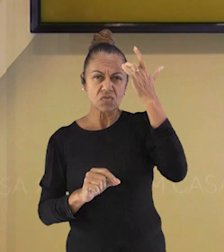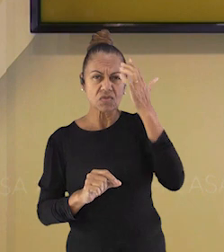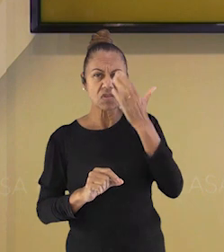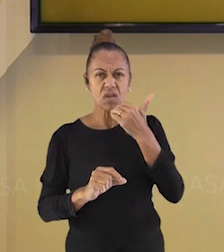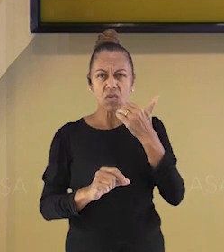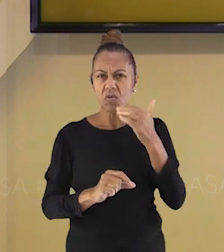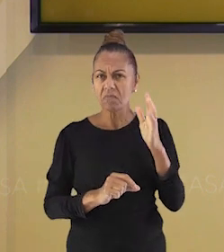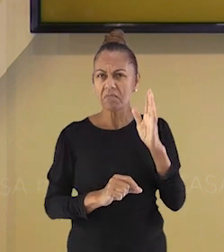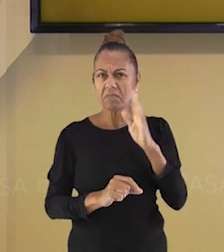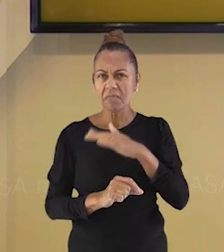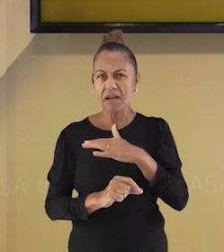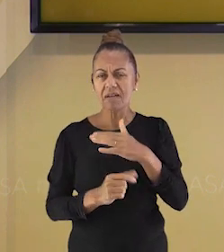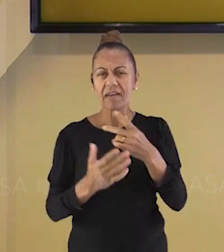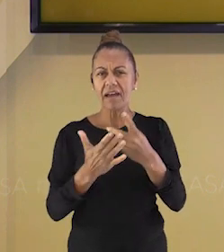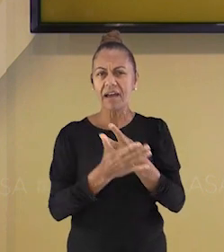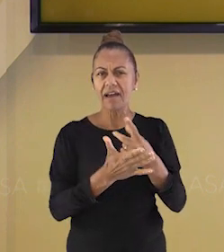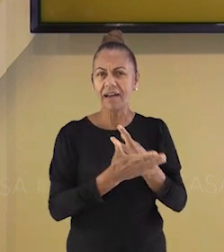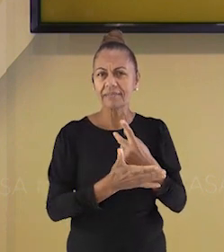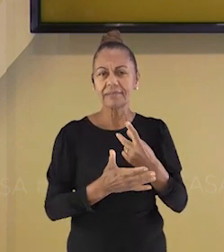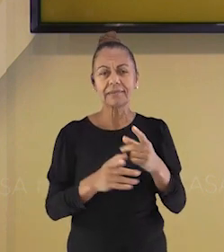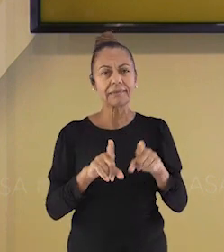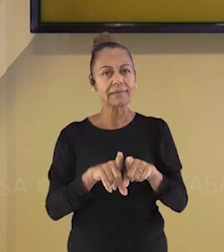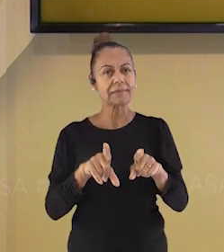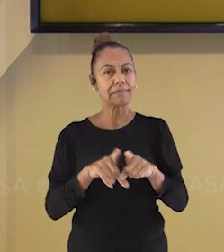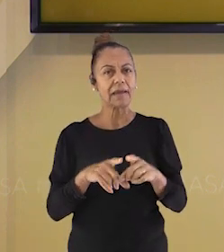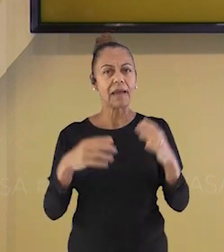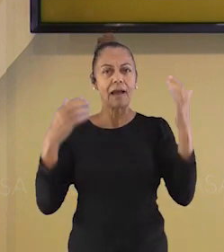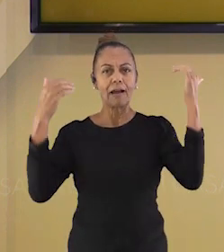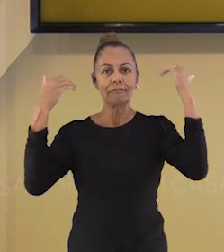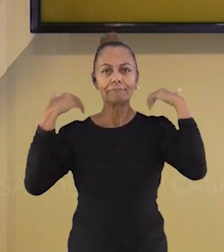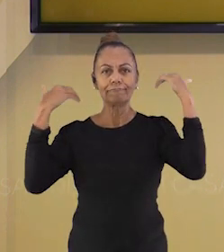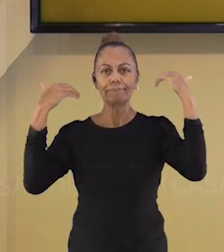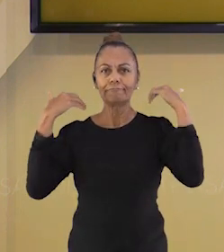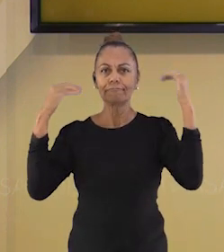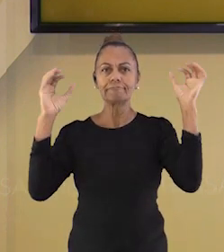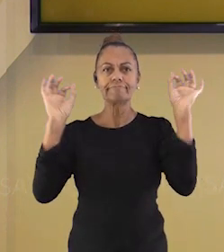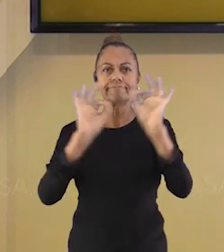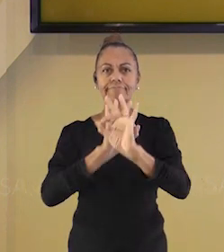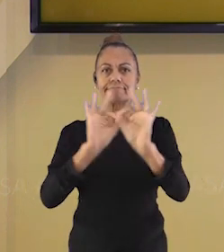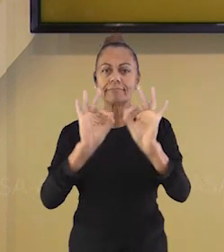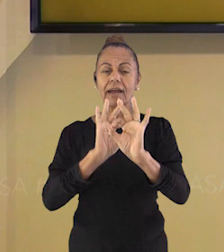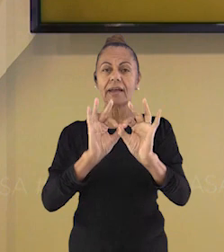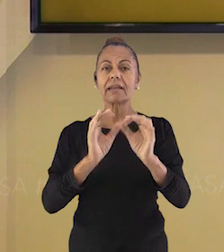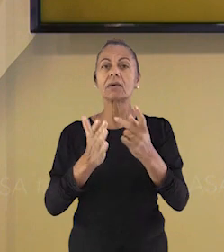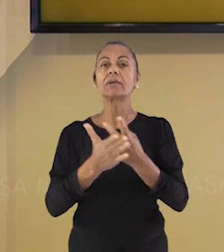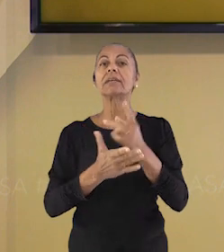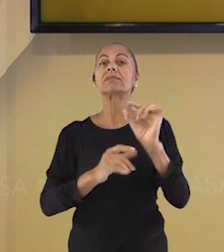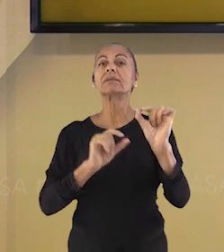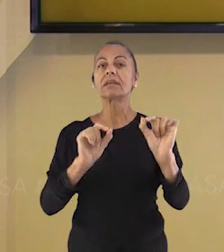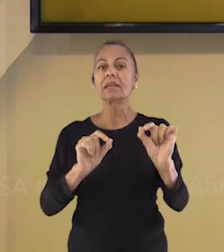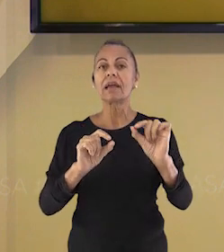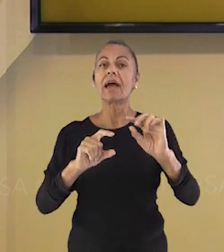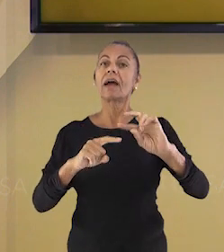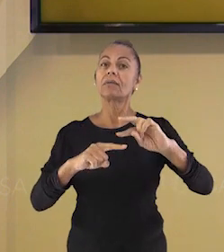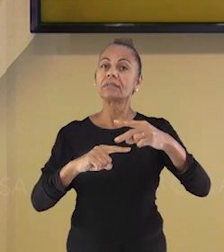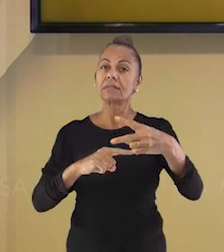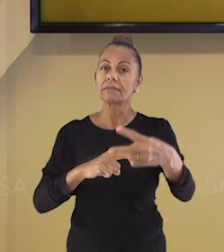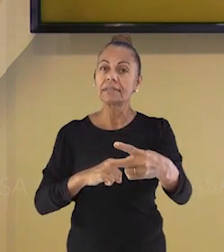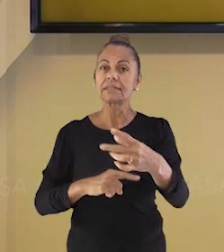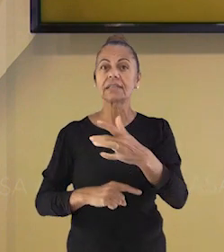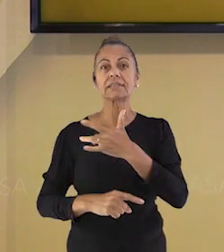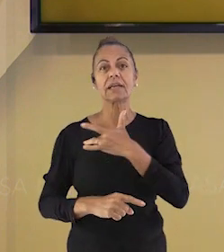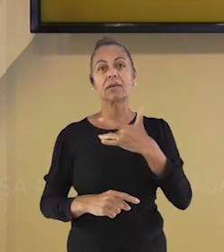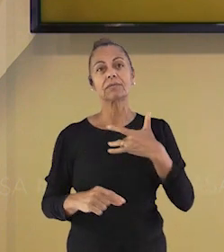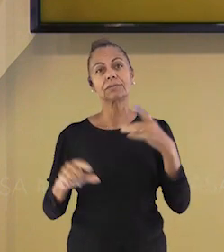que se alimentam mal, há também pessoas que não estão praticando atividade física. E a consequência? Menos